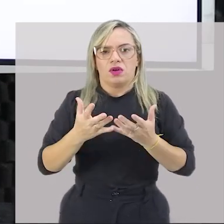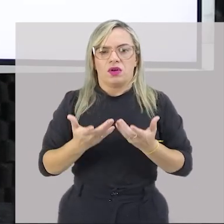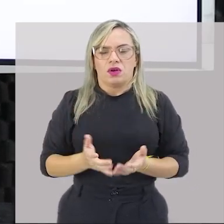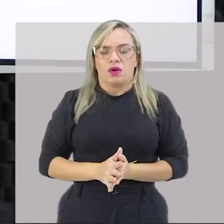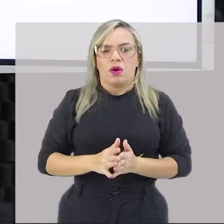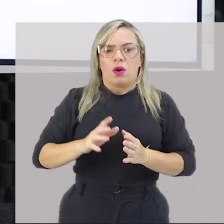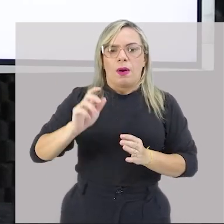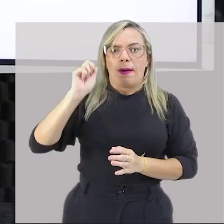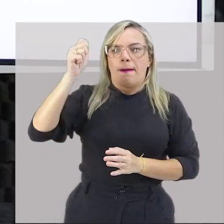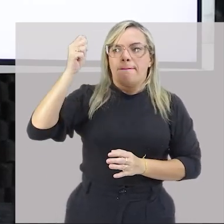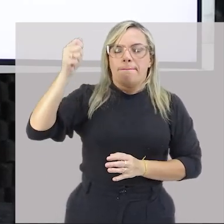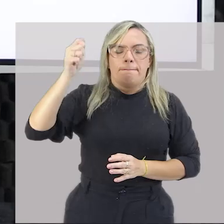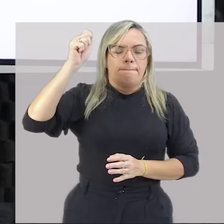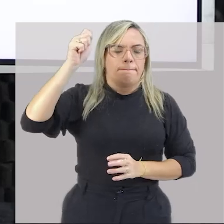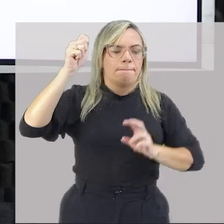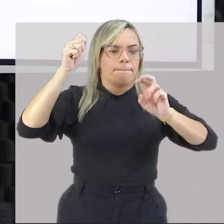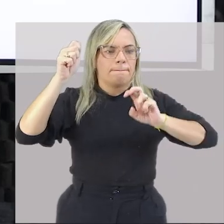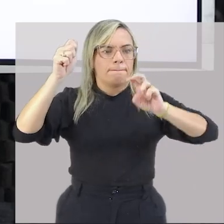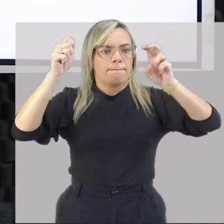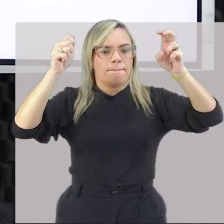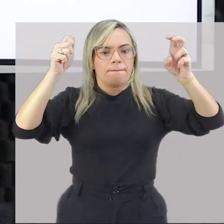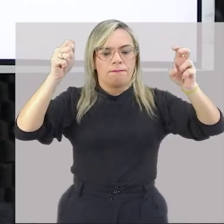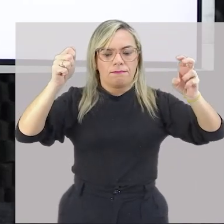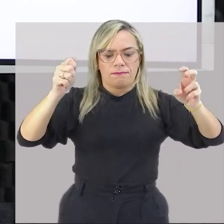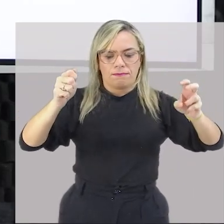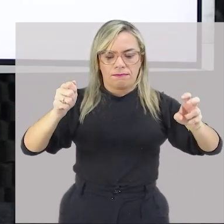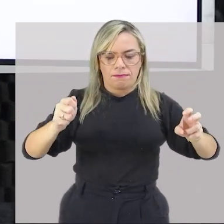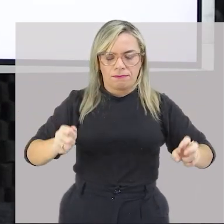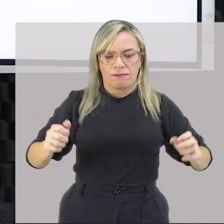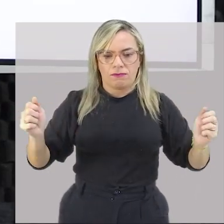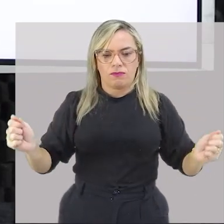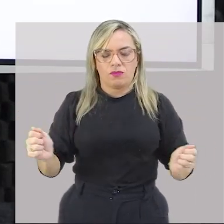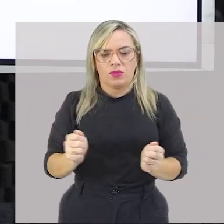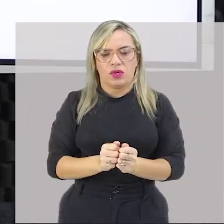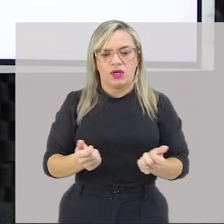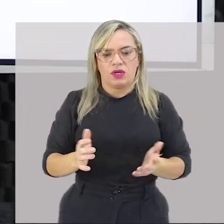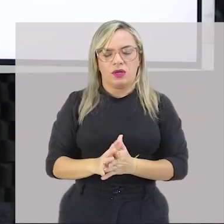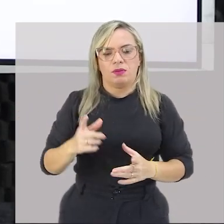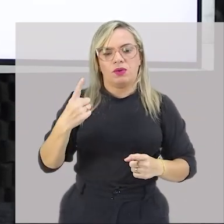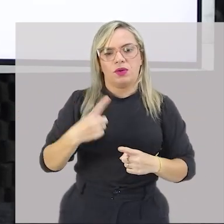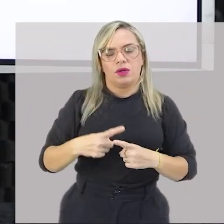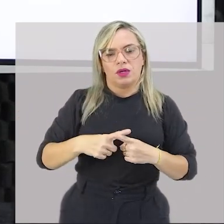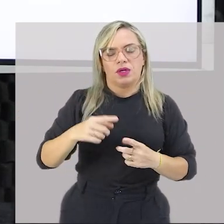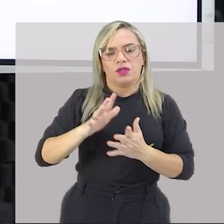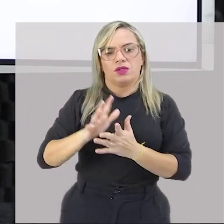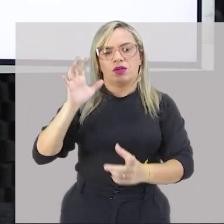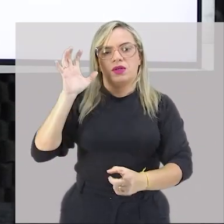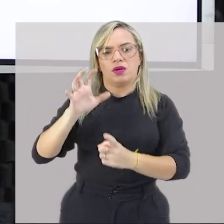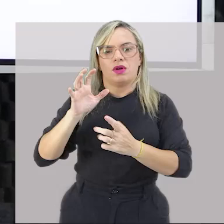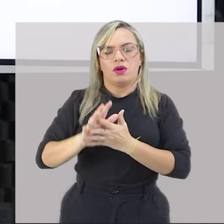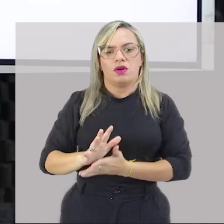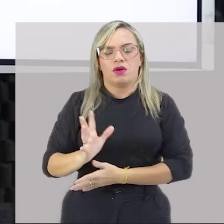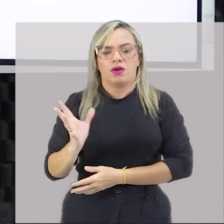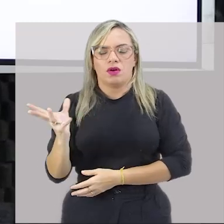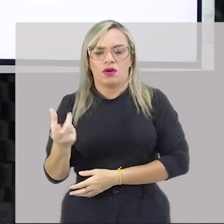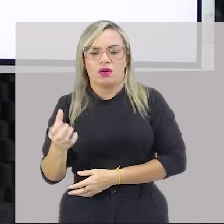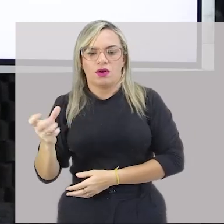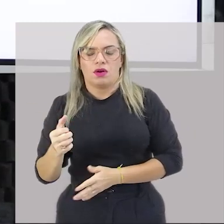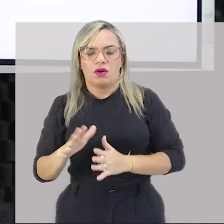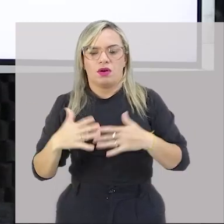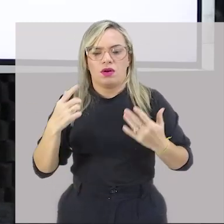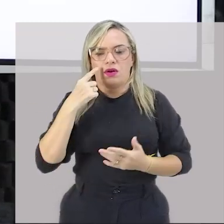tá? Eles caíram juntos. Por quê? Porque eles estavam sujeitos à mesma aceleração da gravidade.